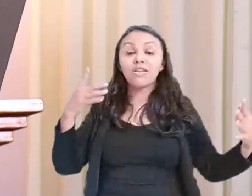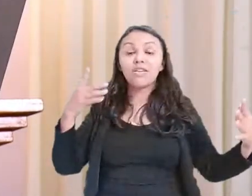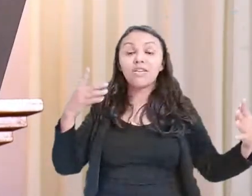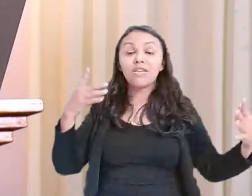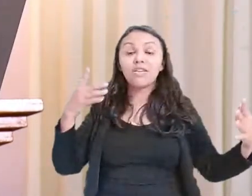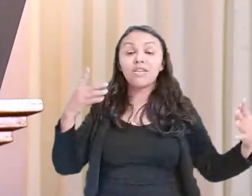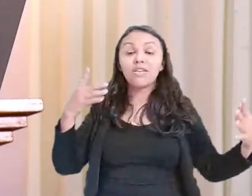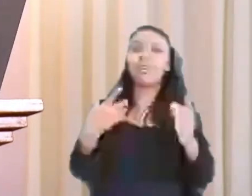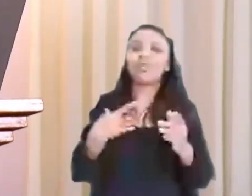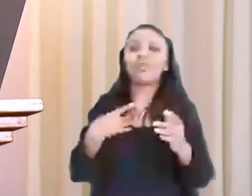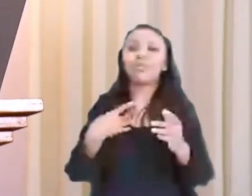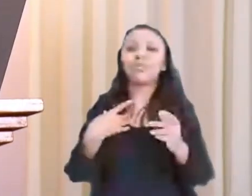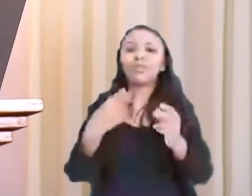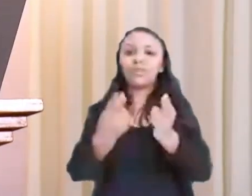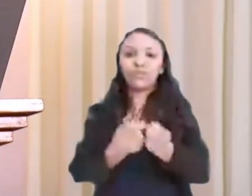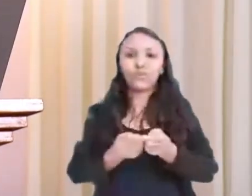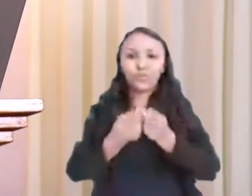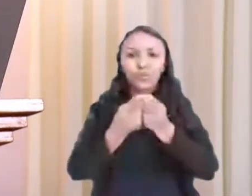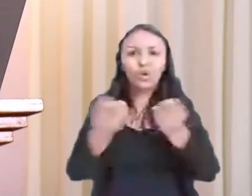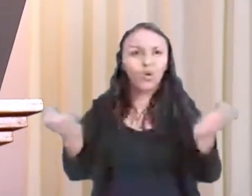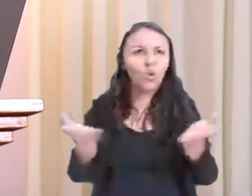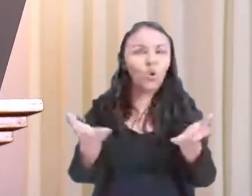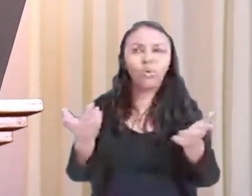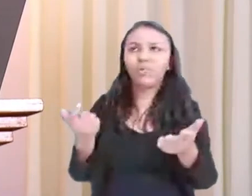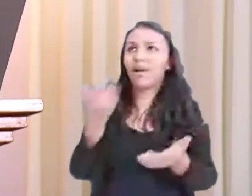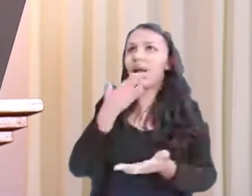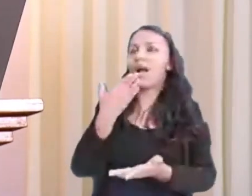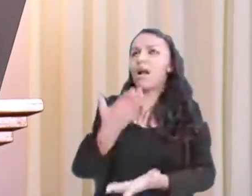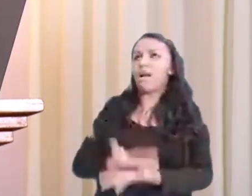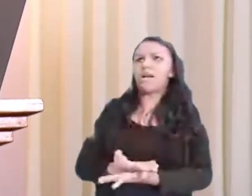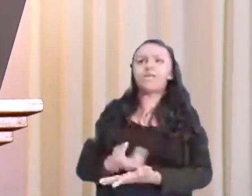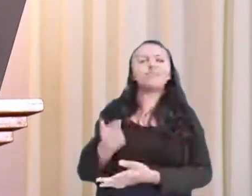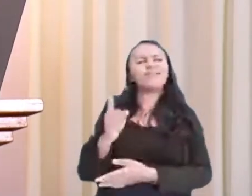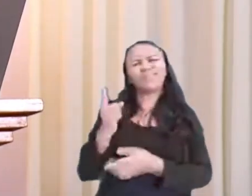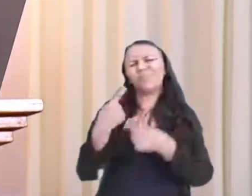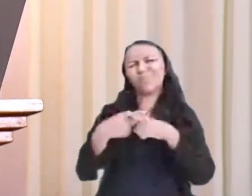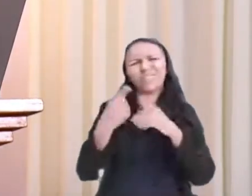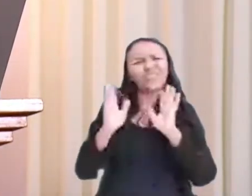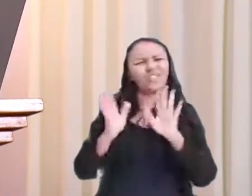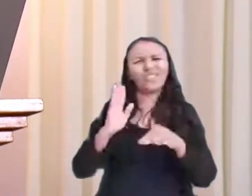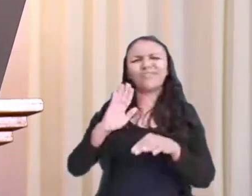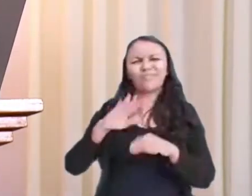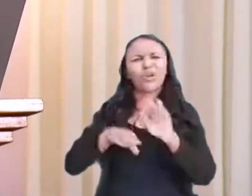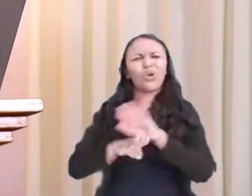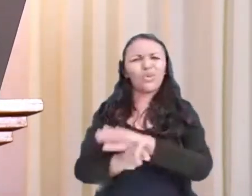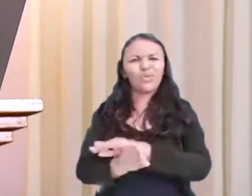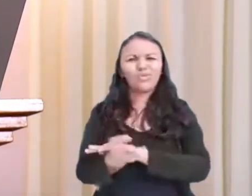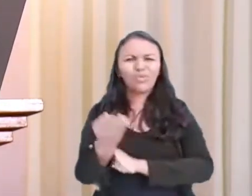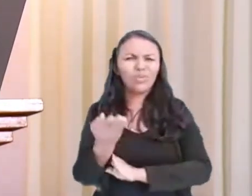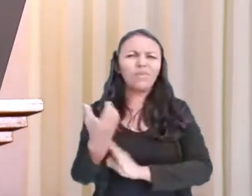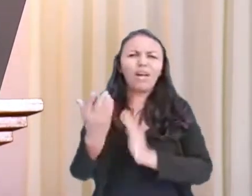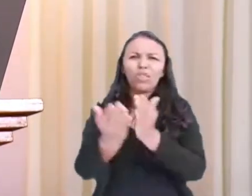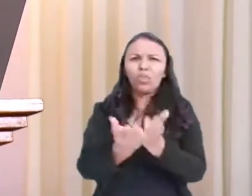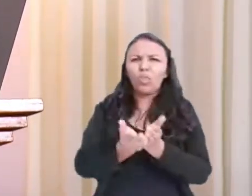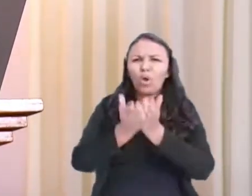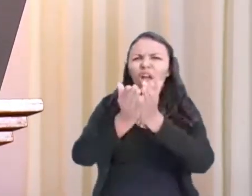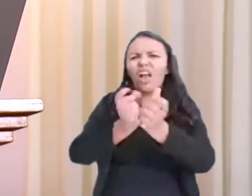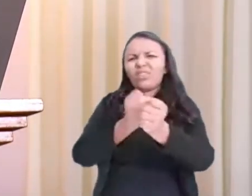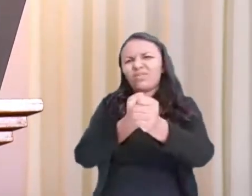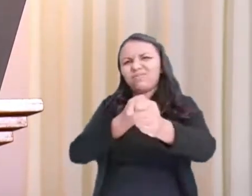tão extraordinário, porque já é comum ver navegações de grande porte em nossos